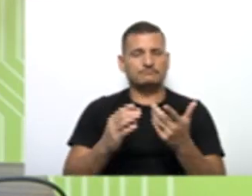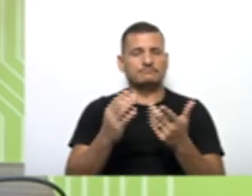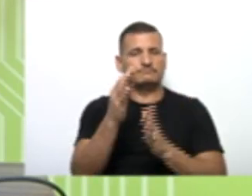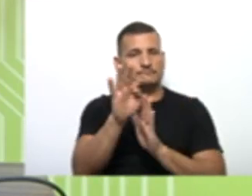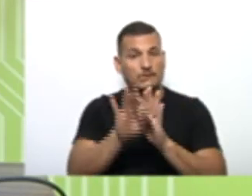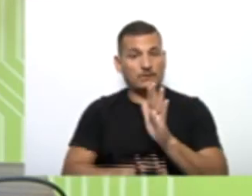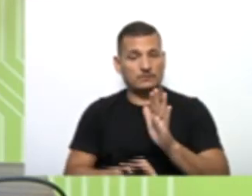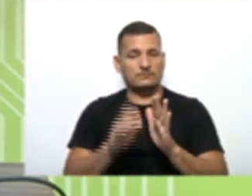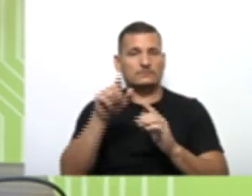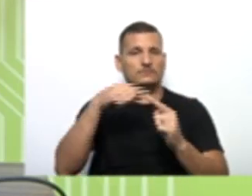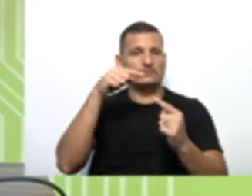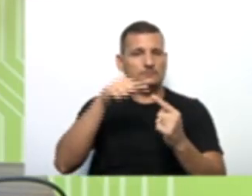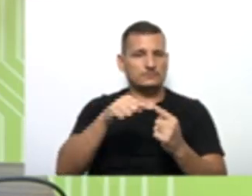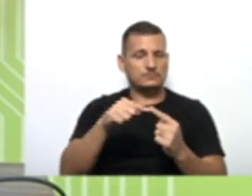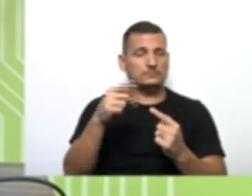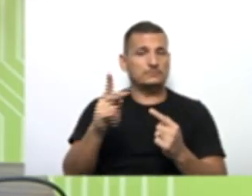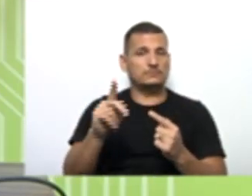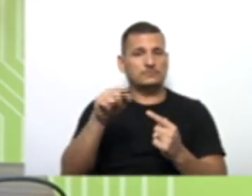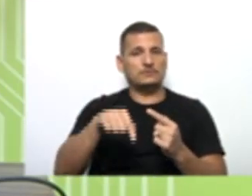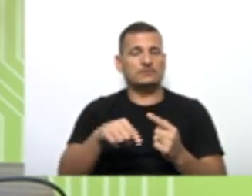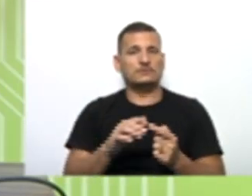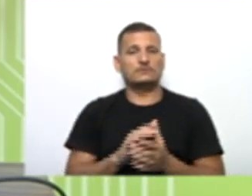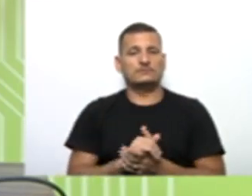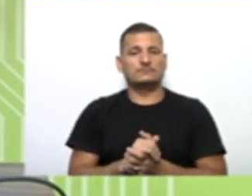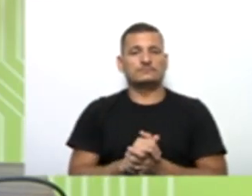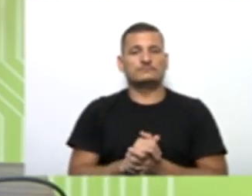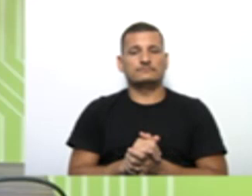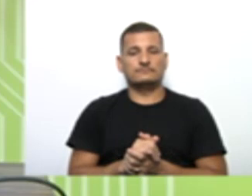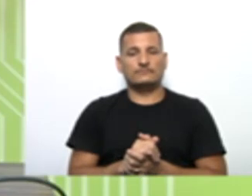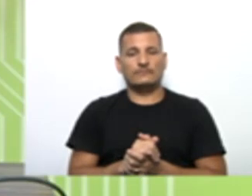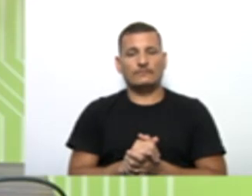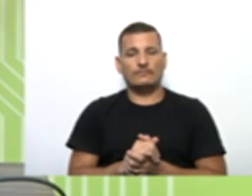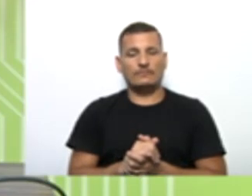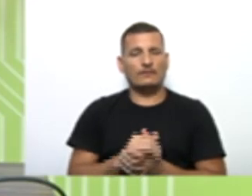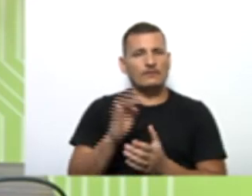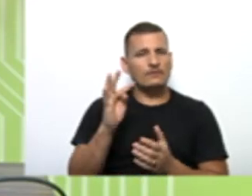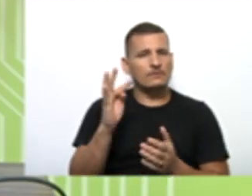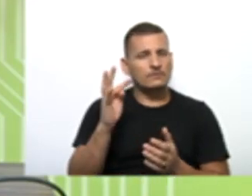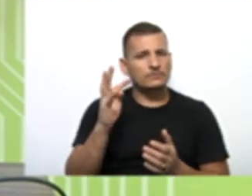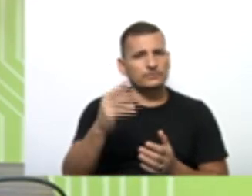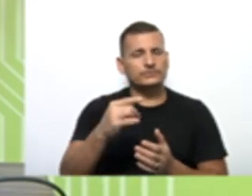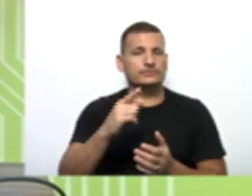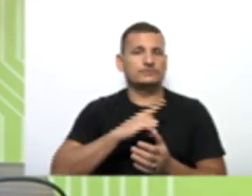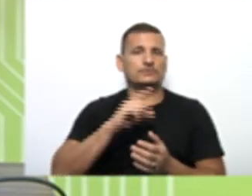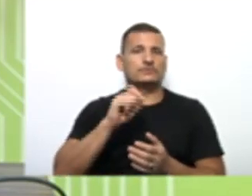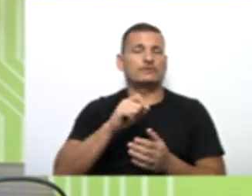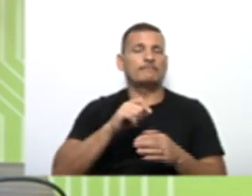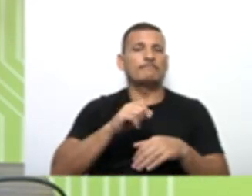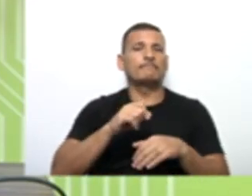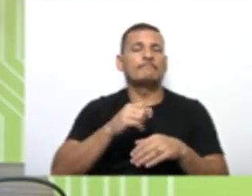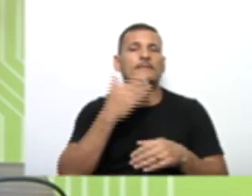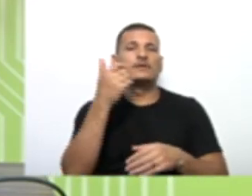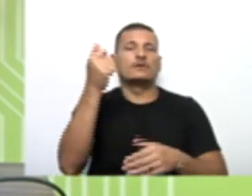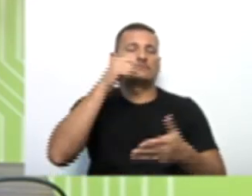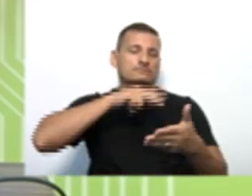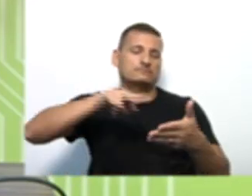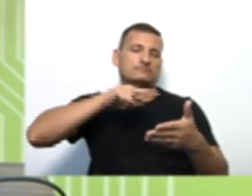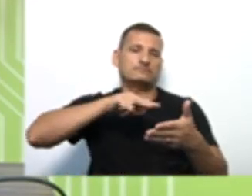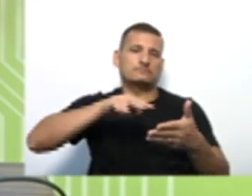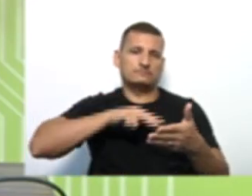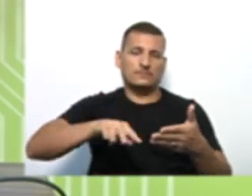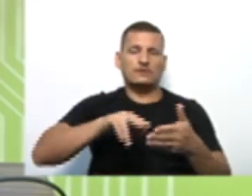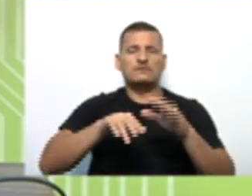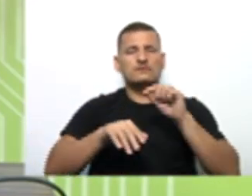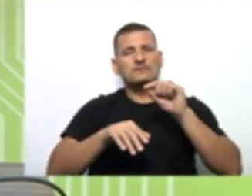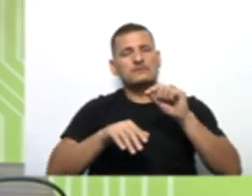texto, o objetivo dela é que todos tenham maior legibilidade desse documento, seja o